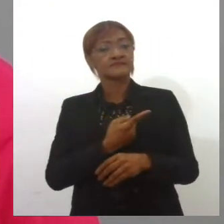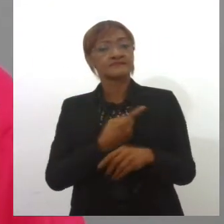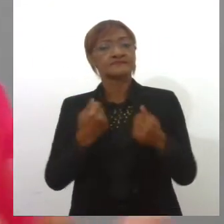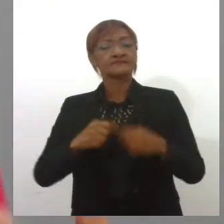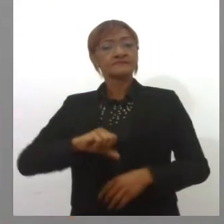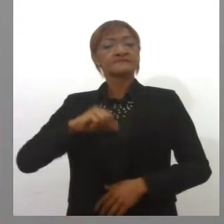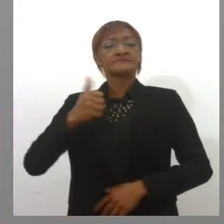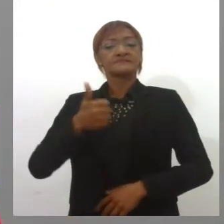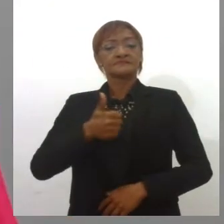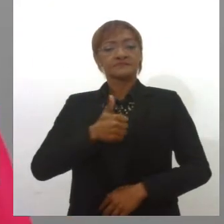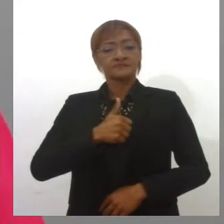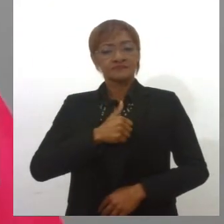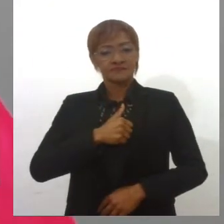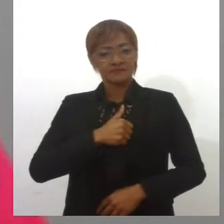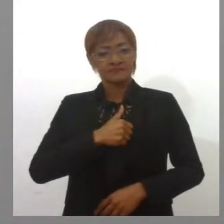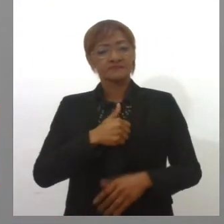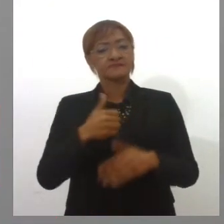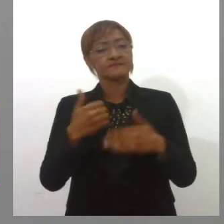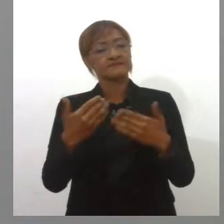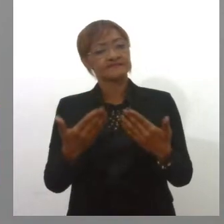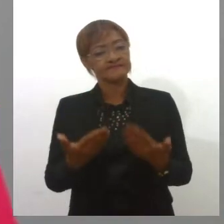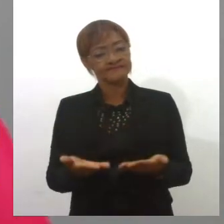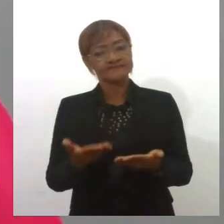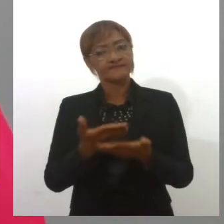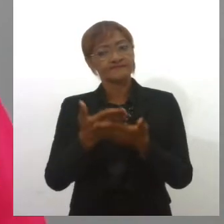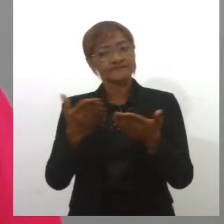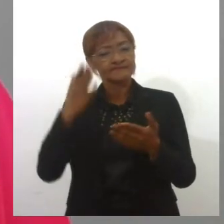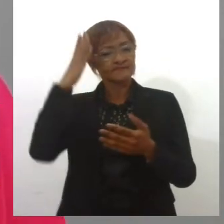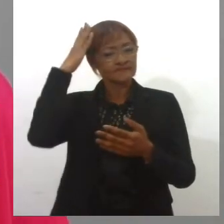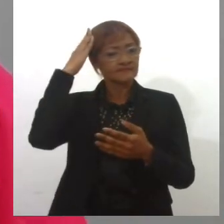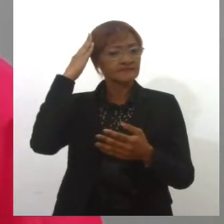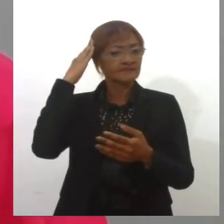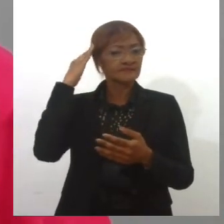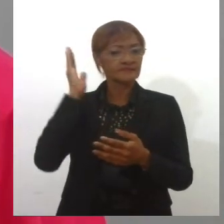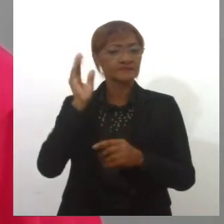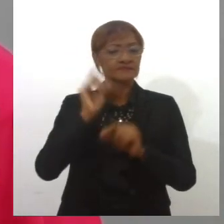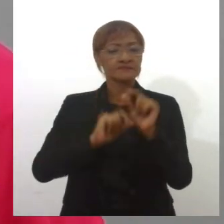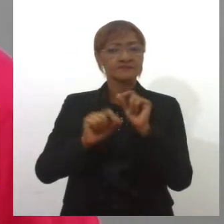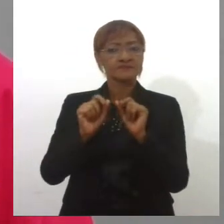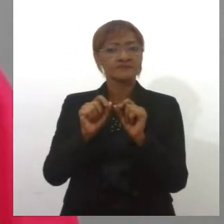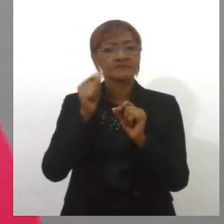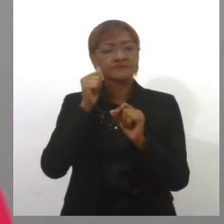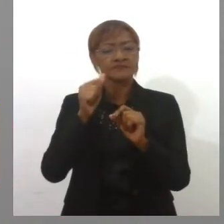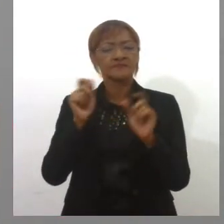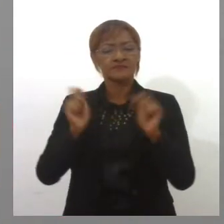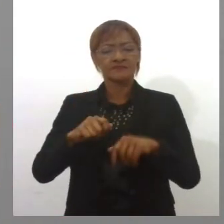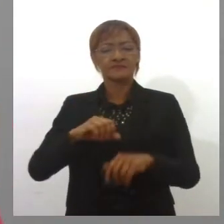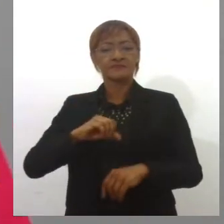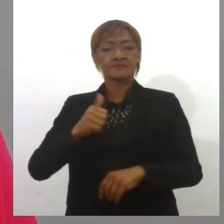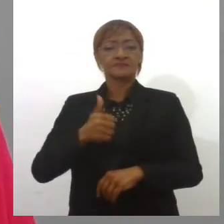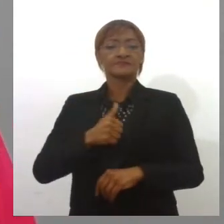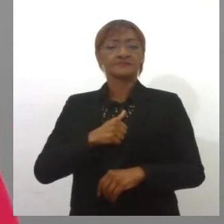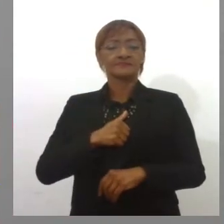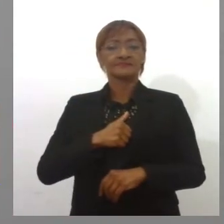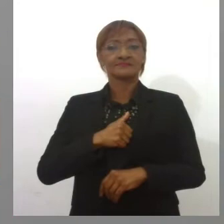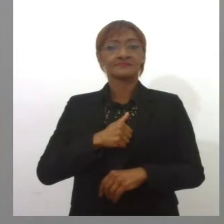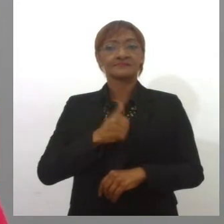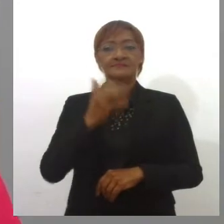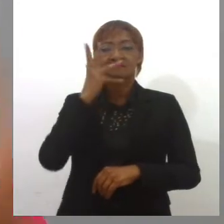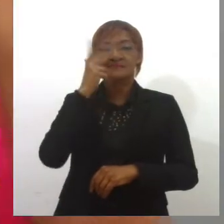Então, essas perucas, esses cabelos, ele faz com que a mulher levante a sua autoestima dela. É muito bonito, né? Quando você